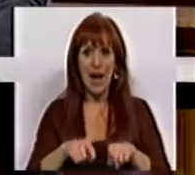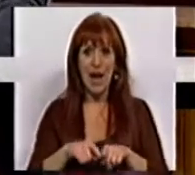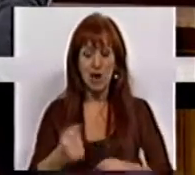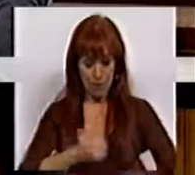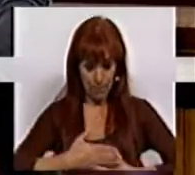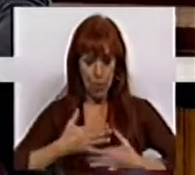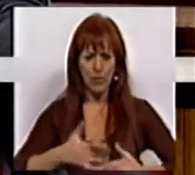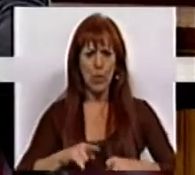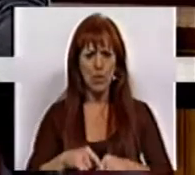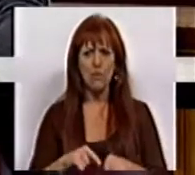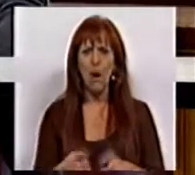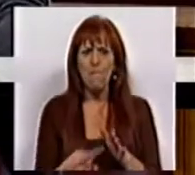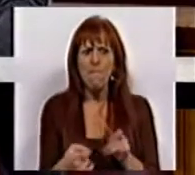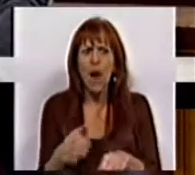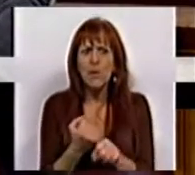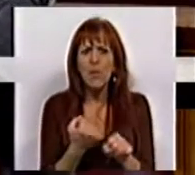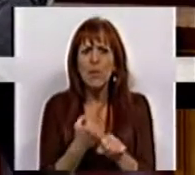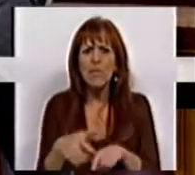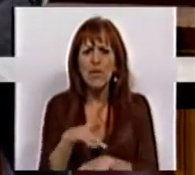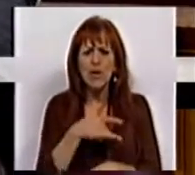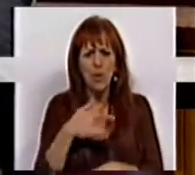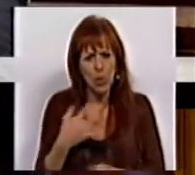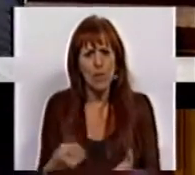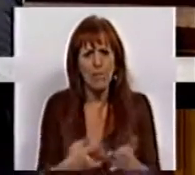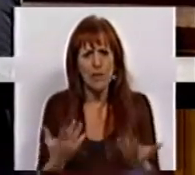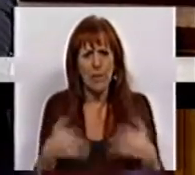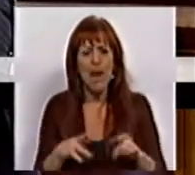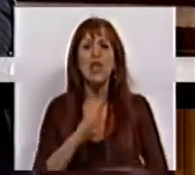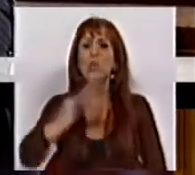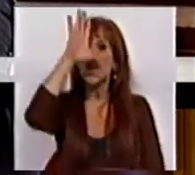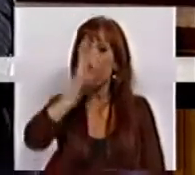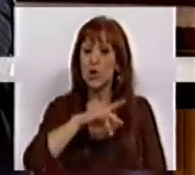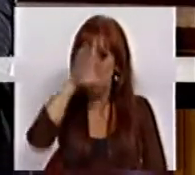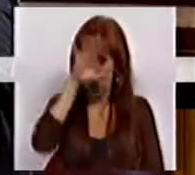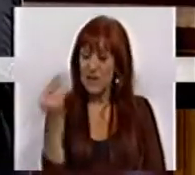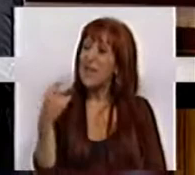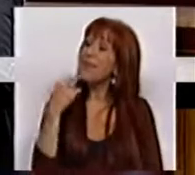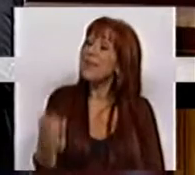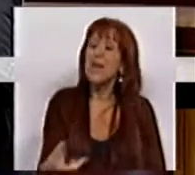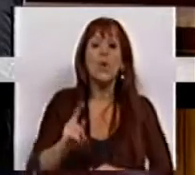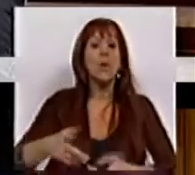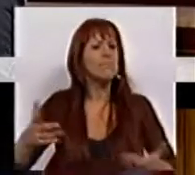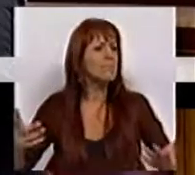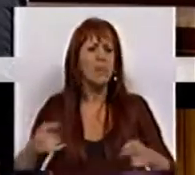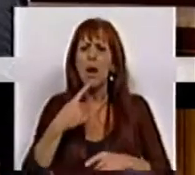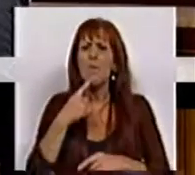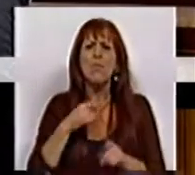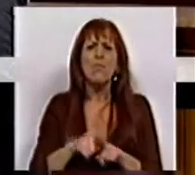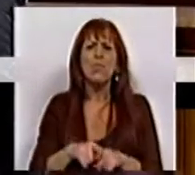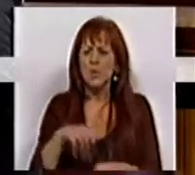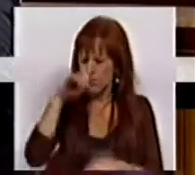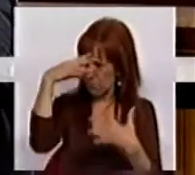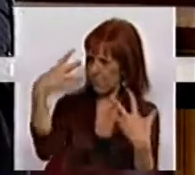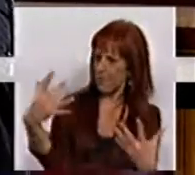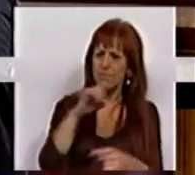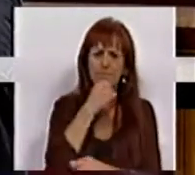são profissionais que fazem falta ao Serviço Nacional de Saúde. Mas o Sr. Ministro e o Governo vêm dizer que está muito